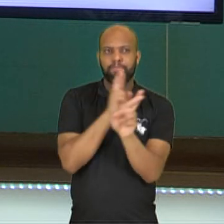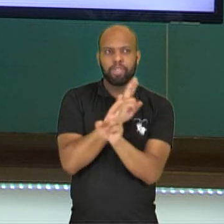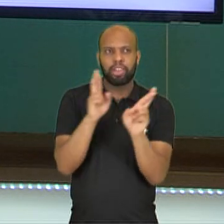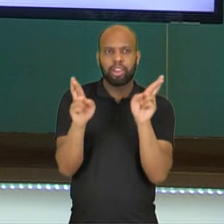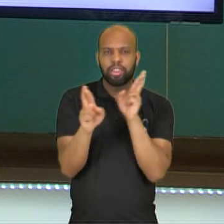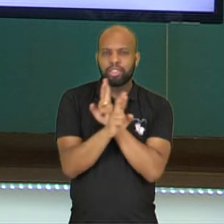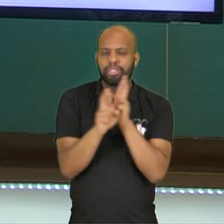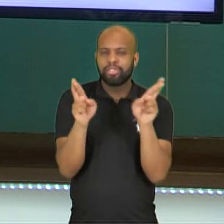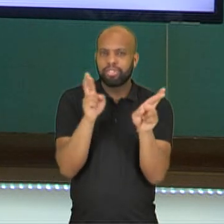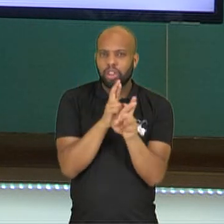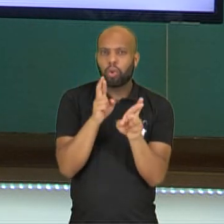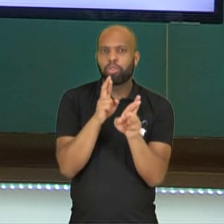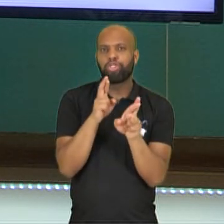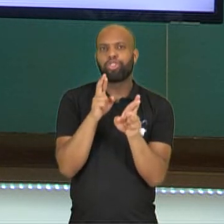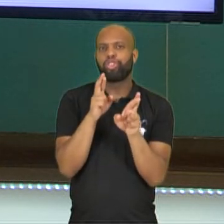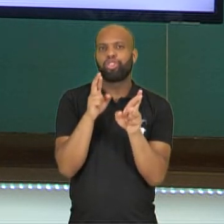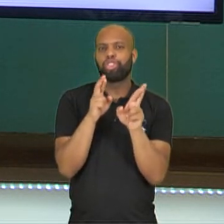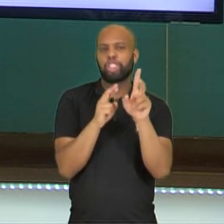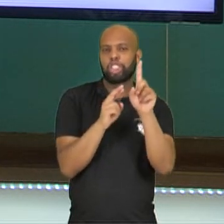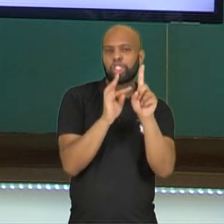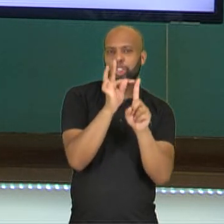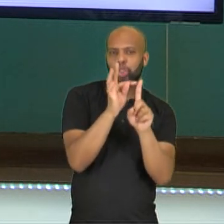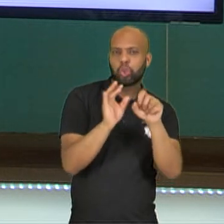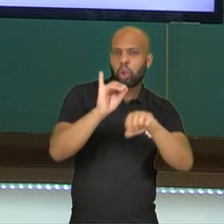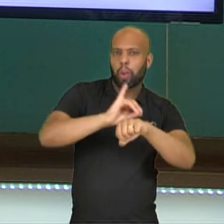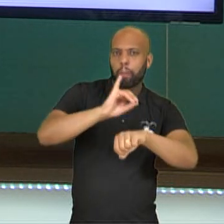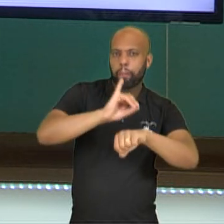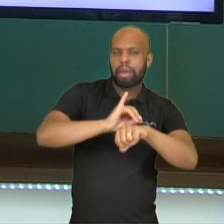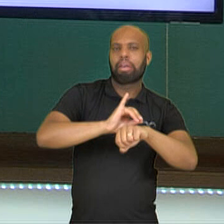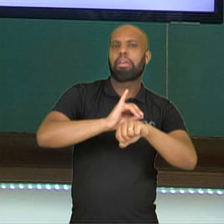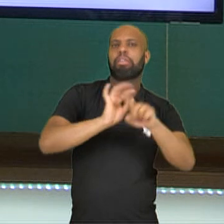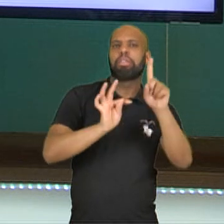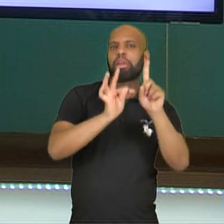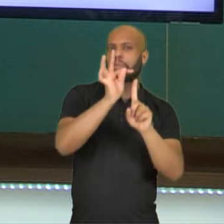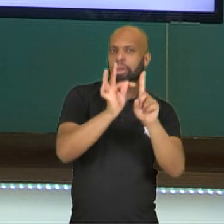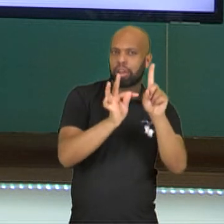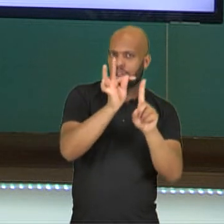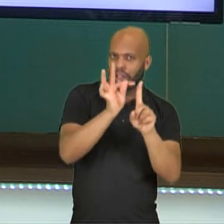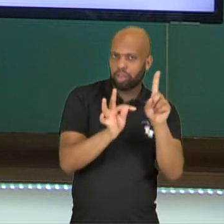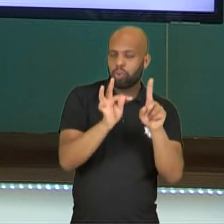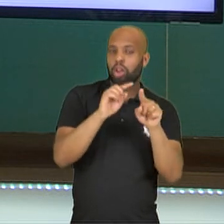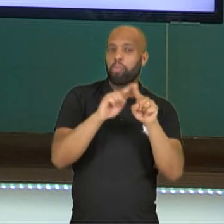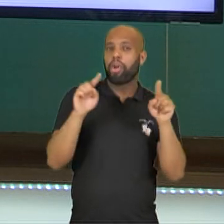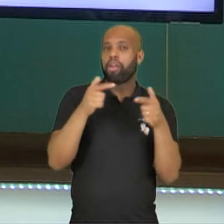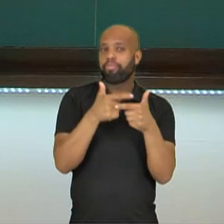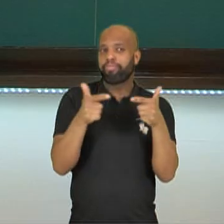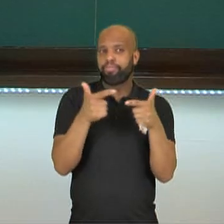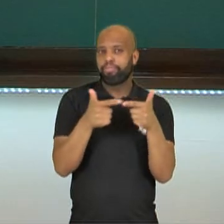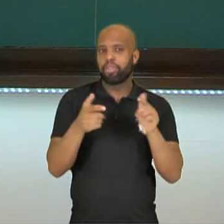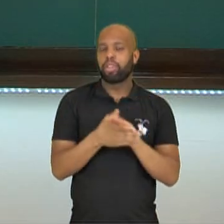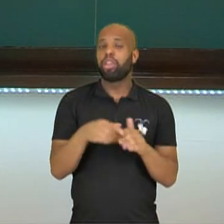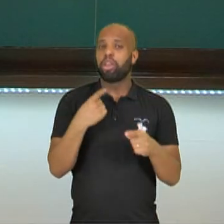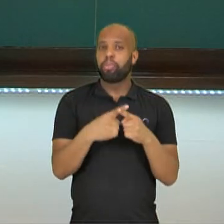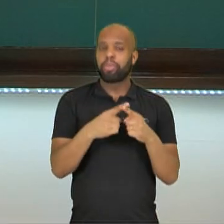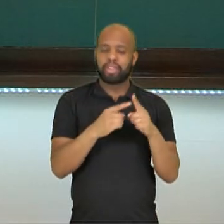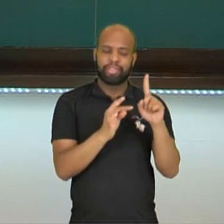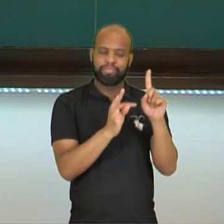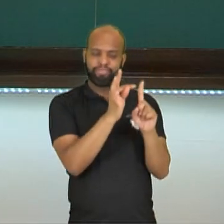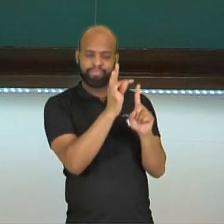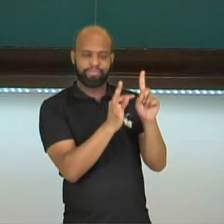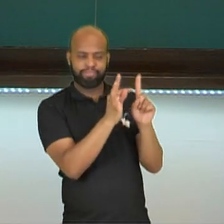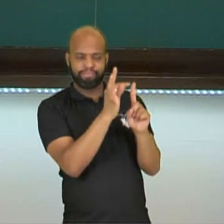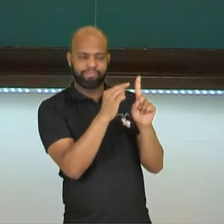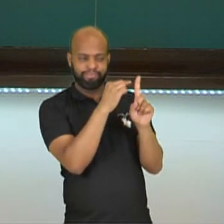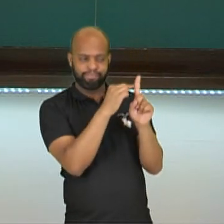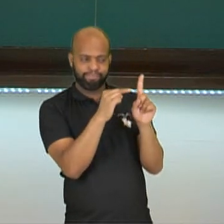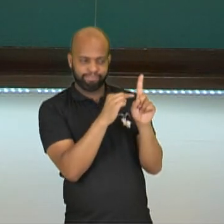um certo instrumento que conseguia medir essa temperatura, certo? Só que tinha um problema. Essas escalas, não existia